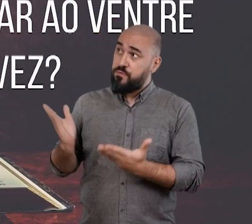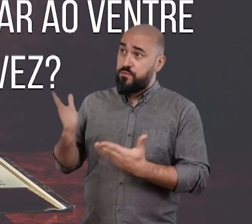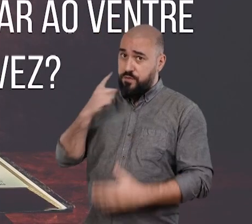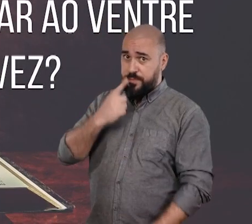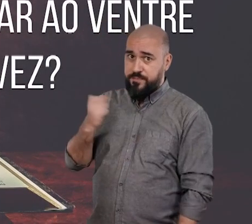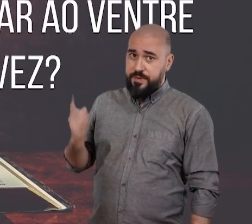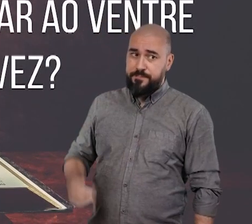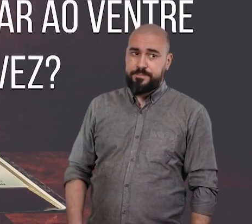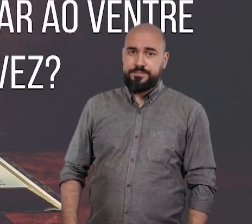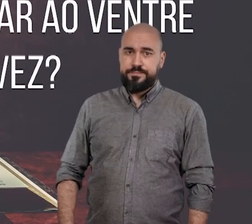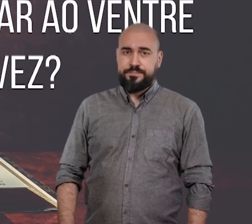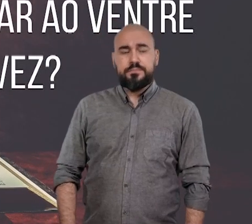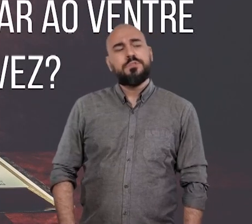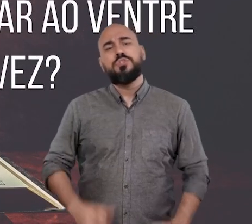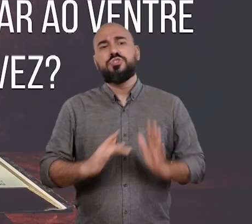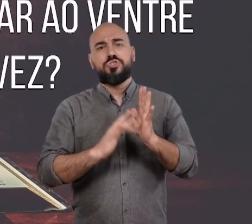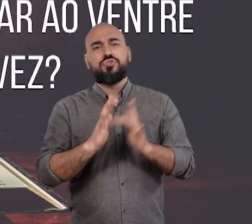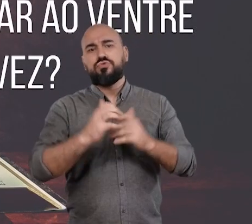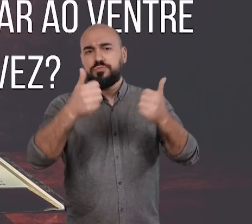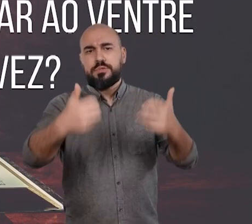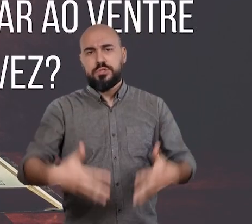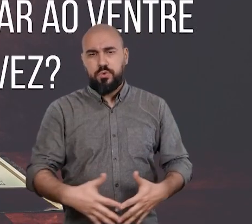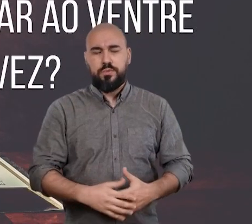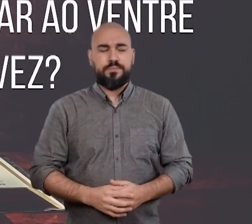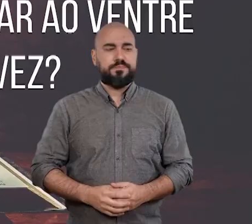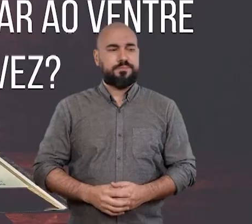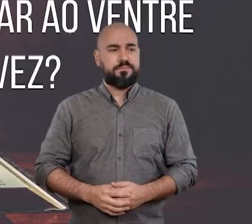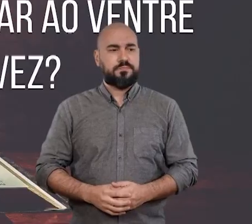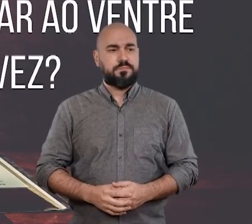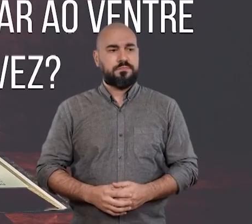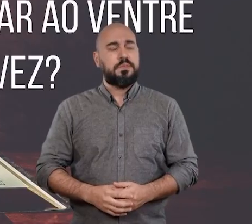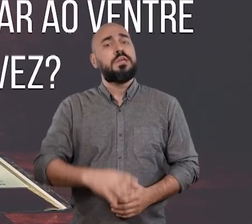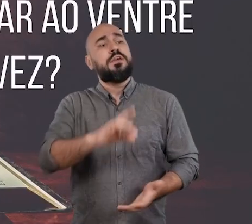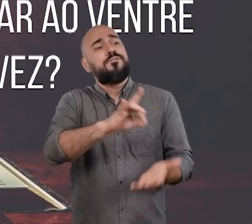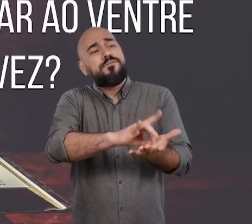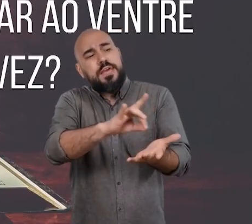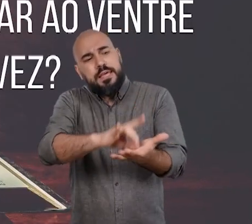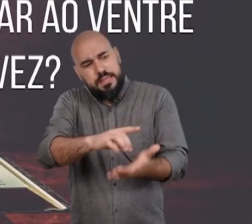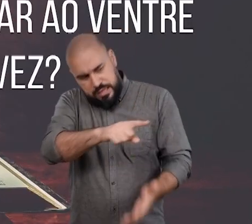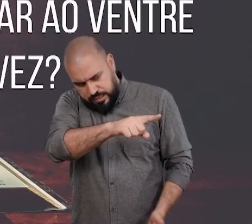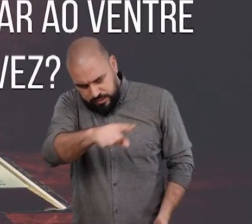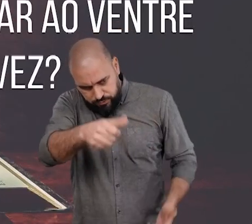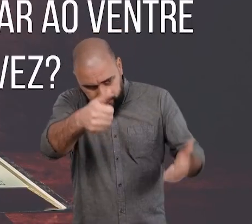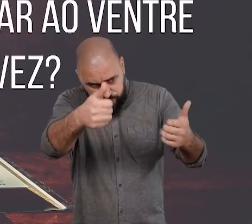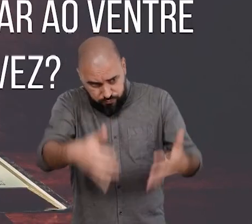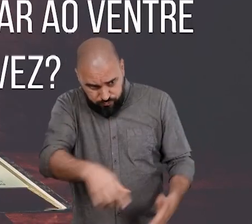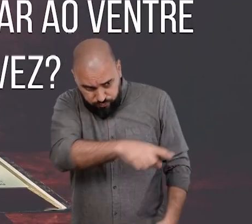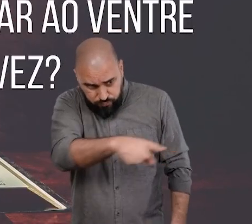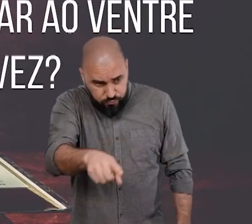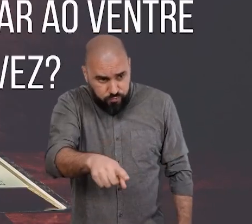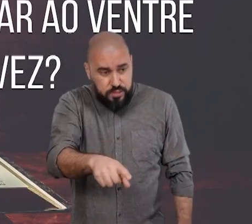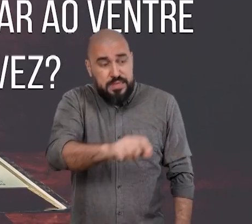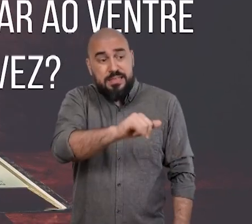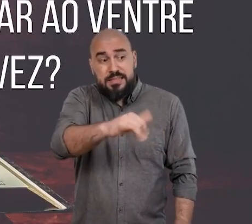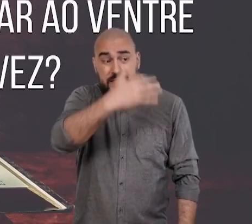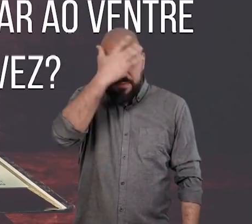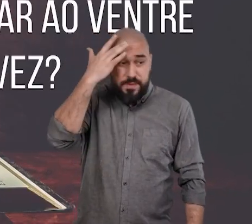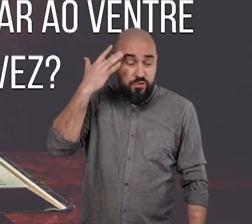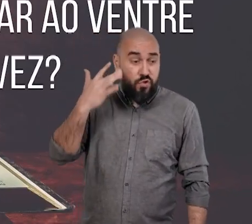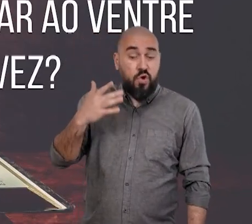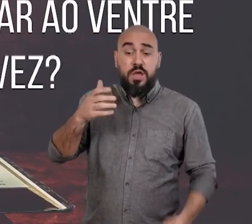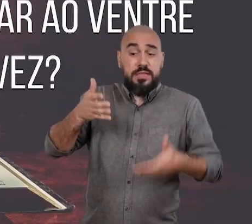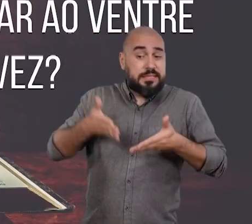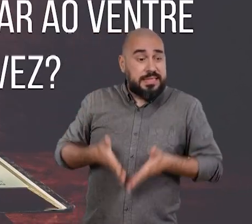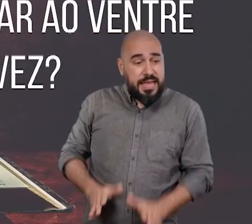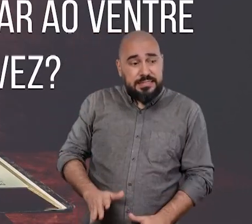em verdade lhe digo que, se alguém não nascer de novo, não pode ver o